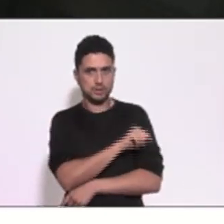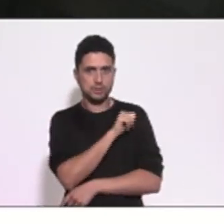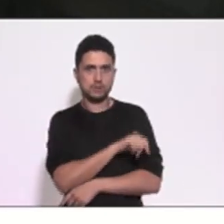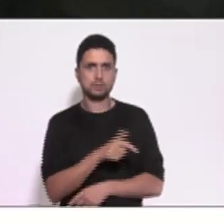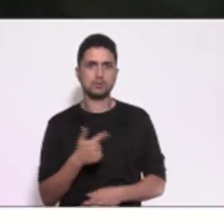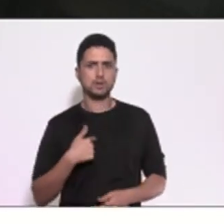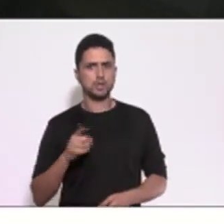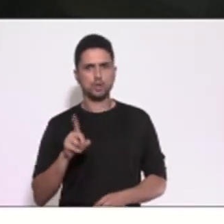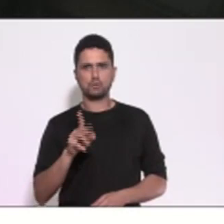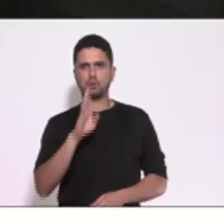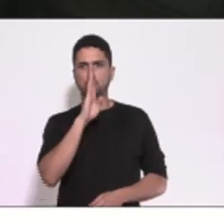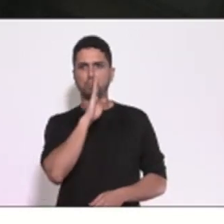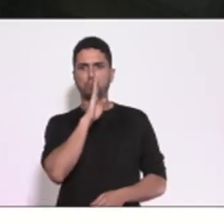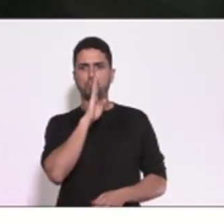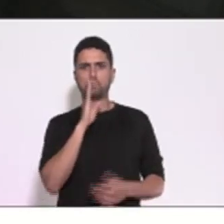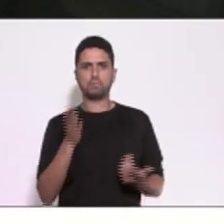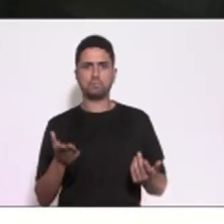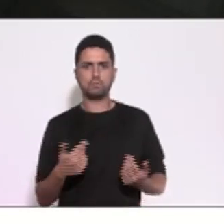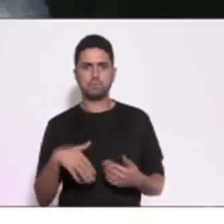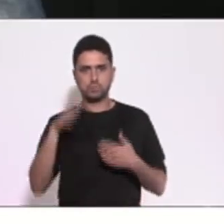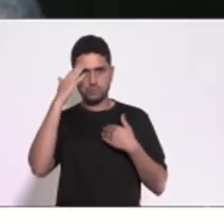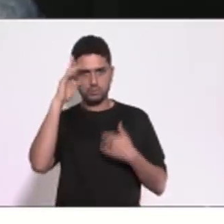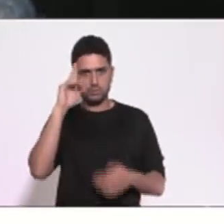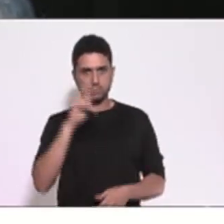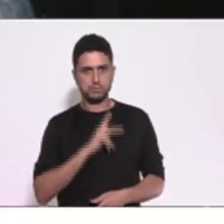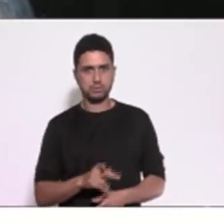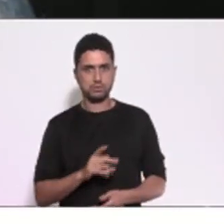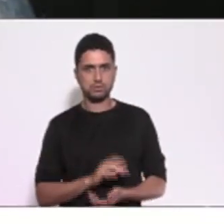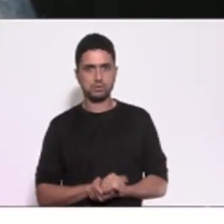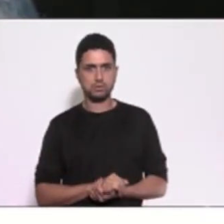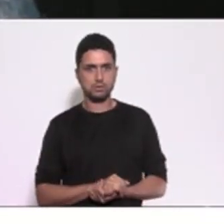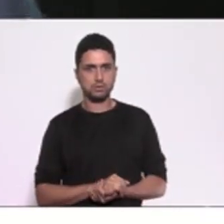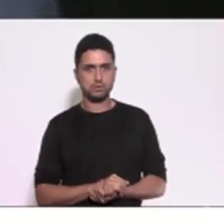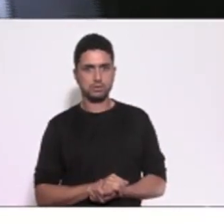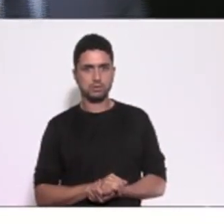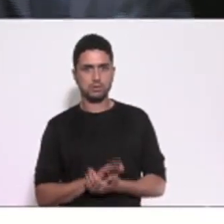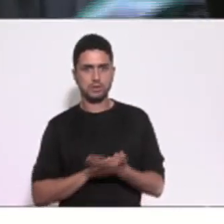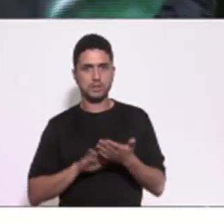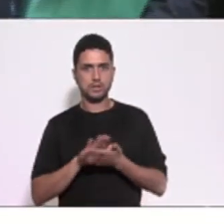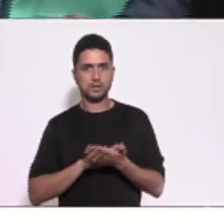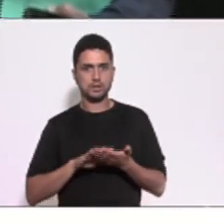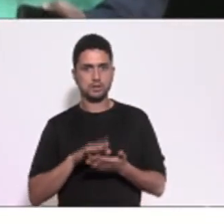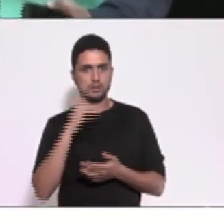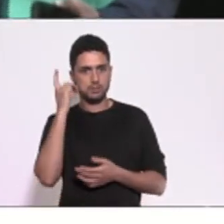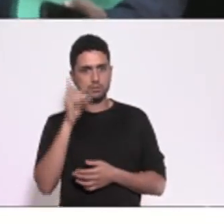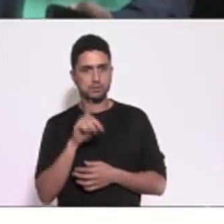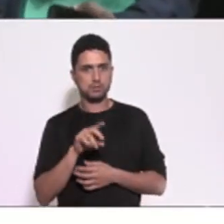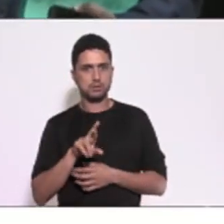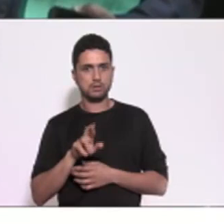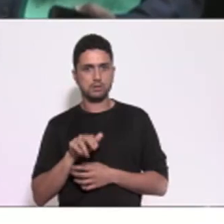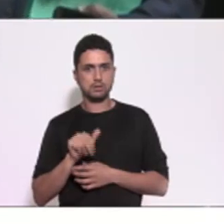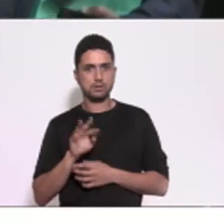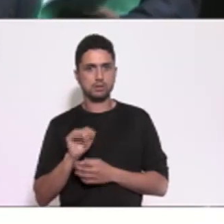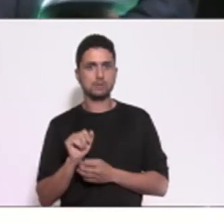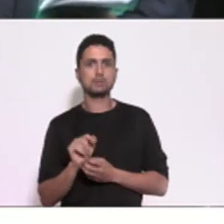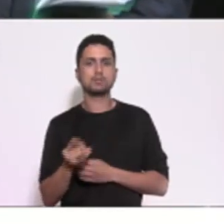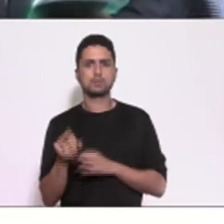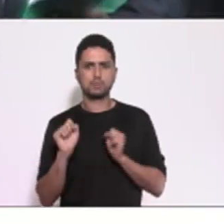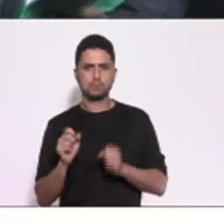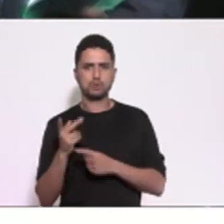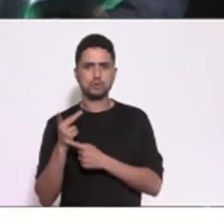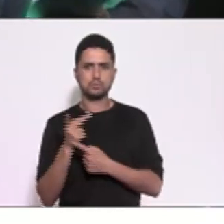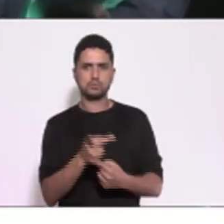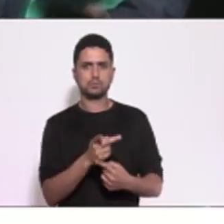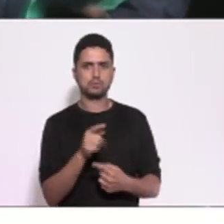eu não vou ficar calada diante disso. Muito obrigada, senhor presidente. De nada, deputada Renata. Está autorizada a procurar o líder